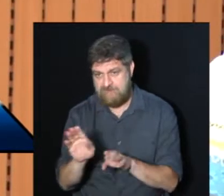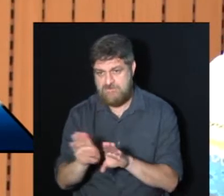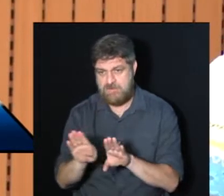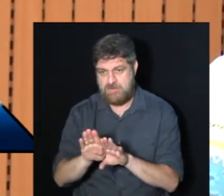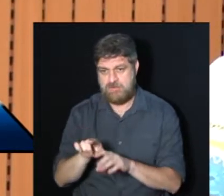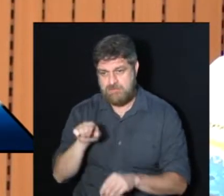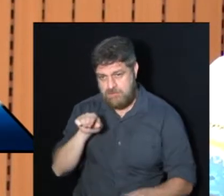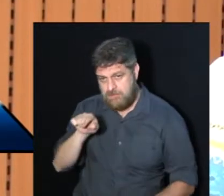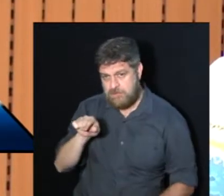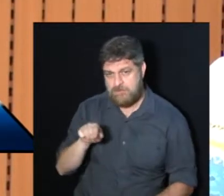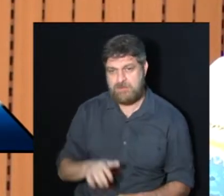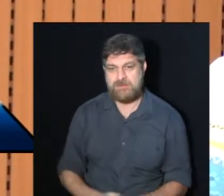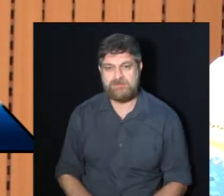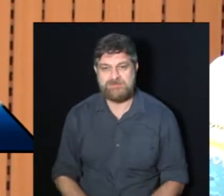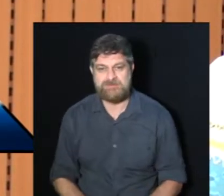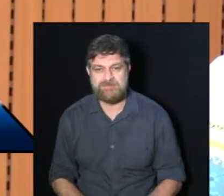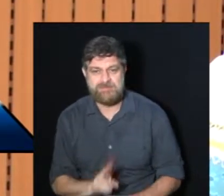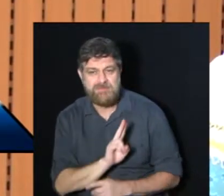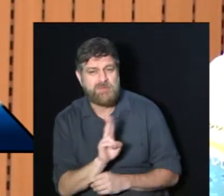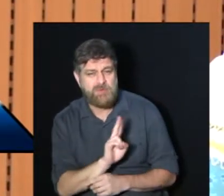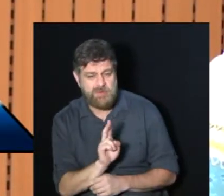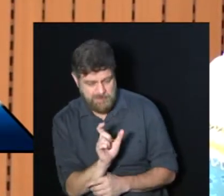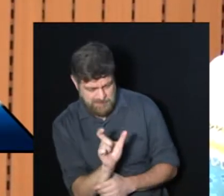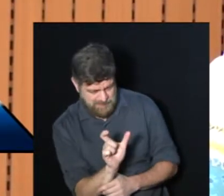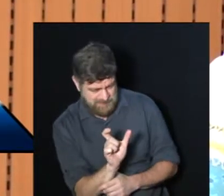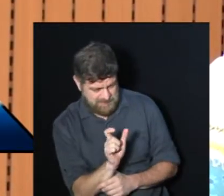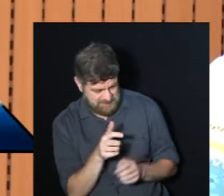Guarani Mimba,